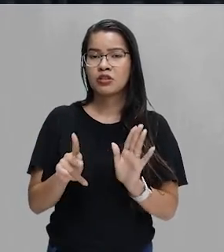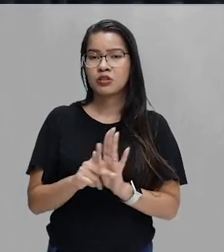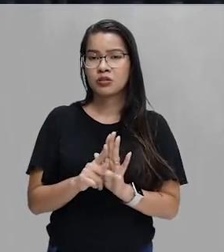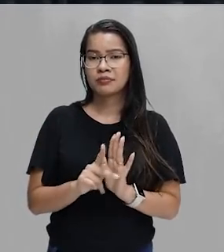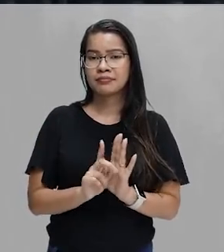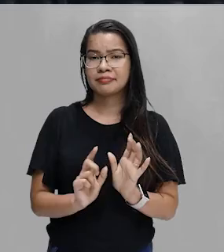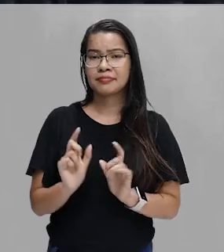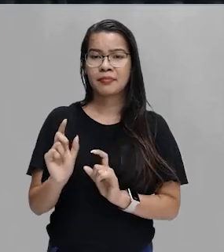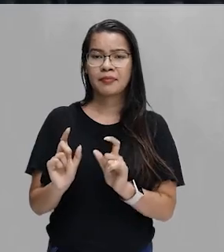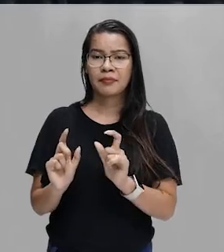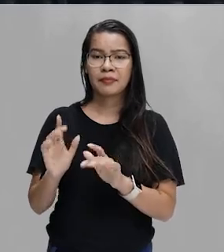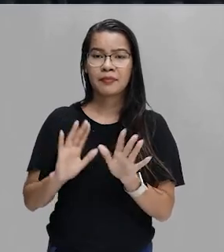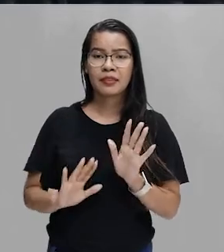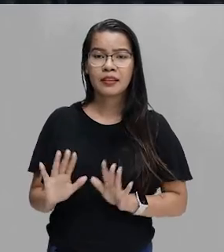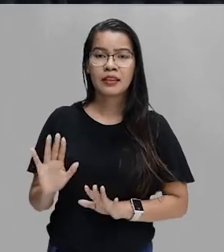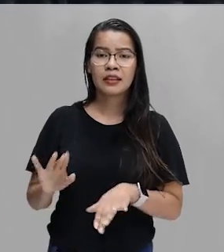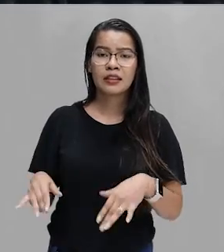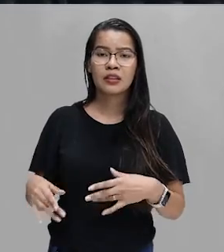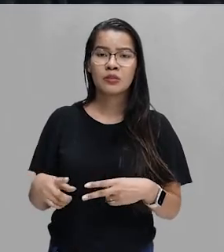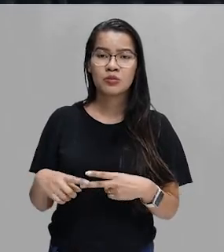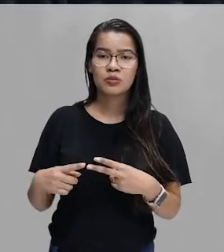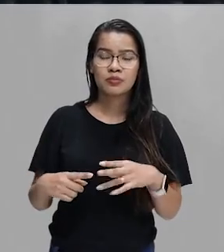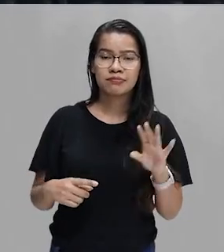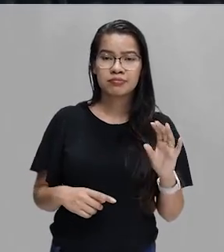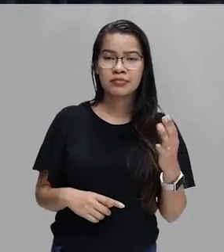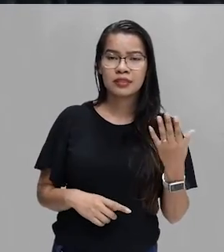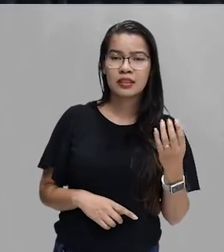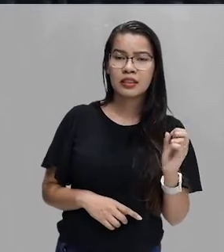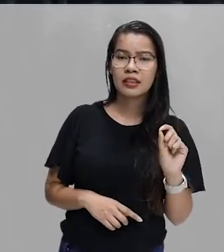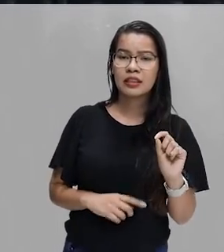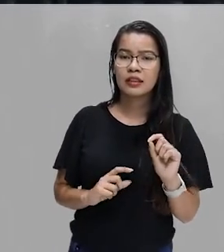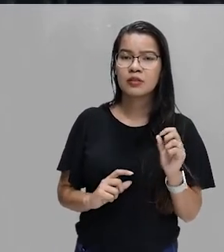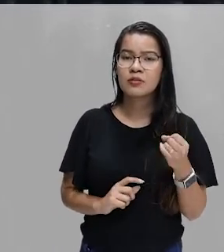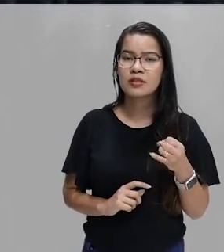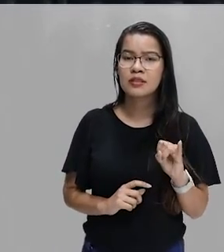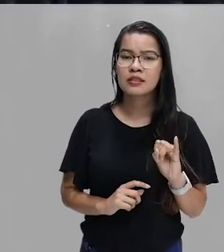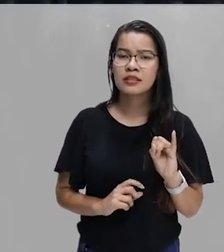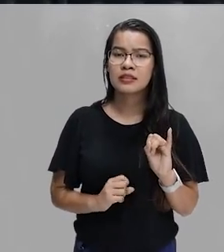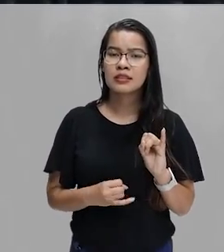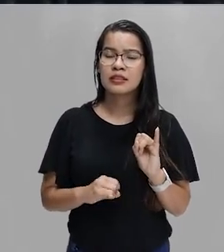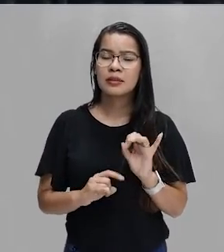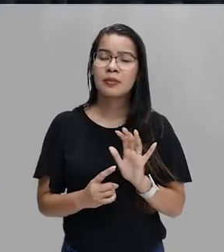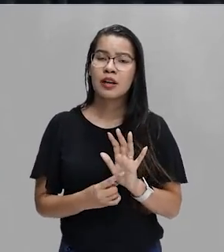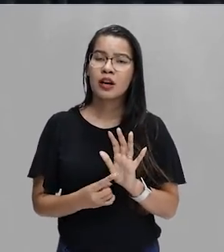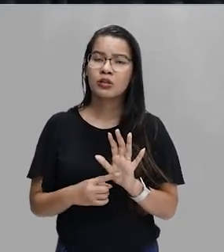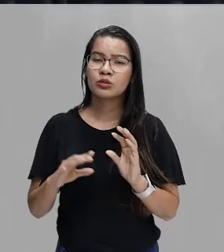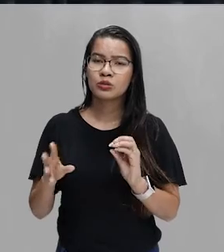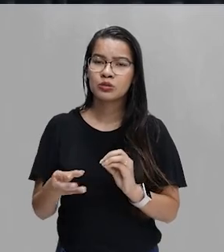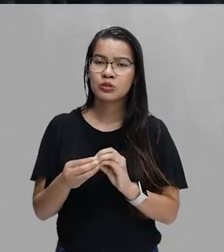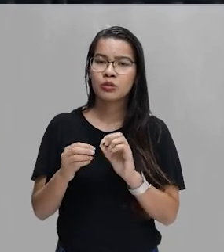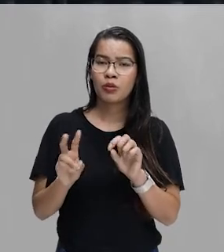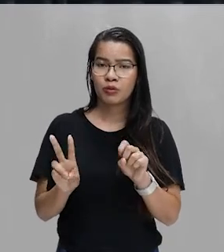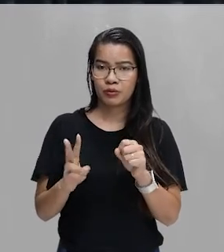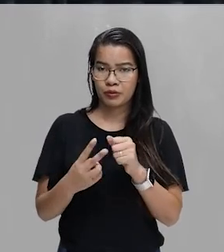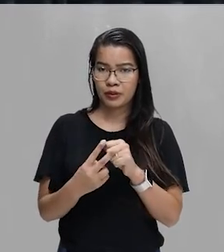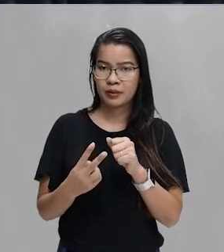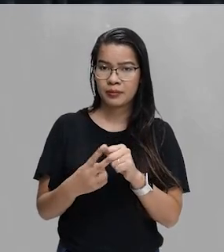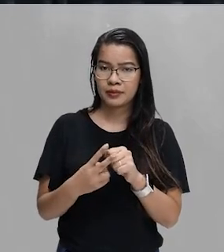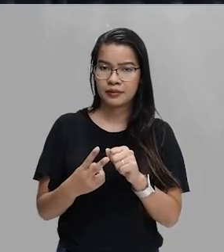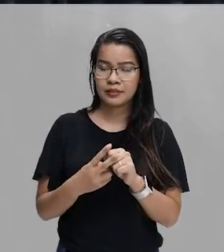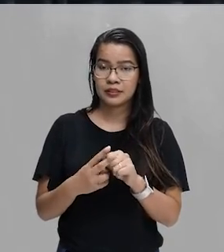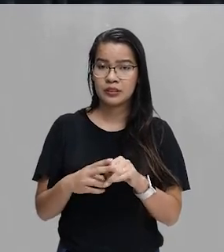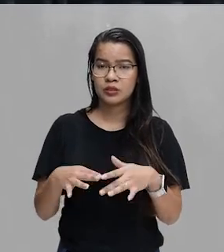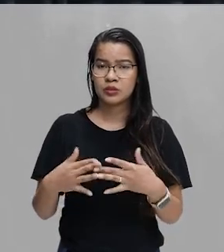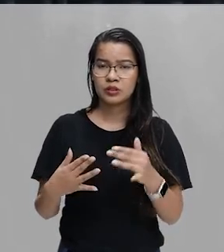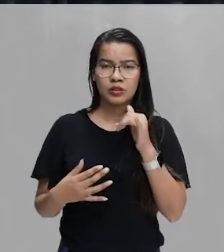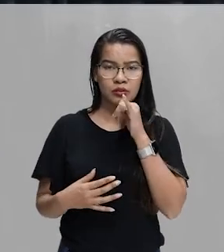apassivadora, tá certo? Então, são esses dois casos aí que o se apresenta junto com o verbo. E aí, nesse caso aqui,